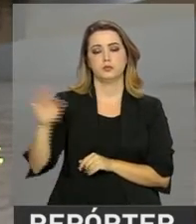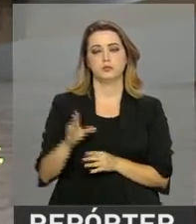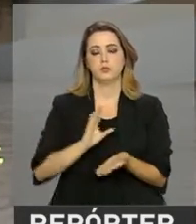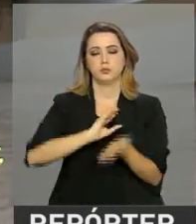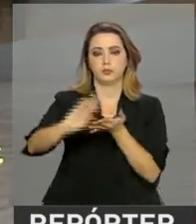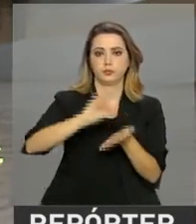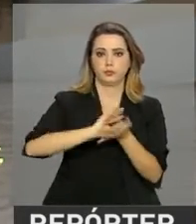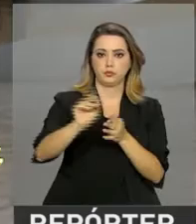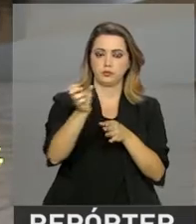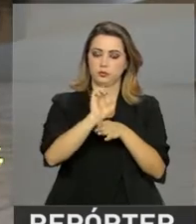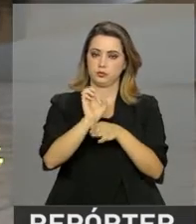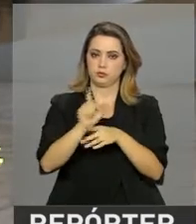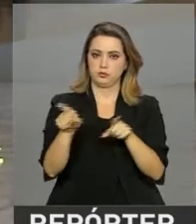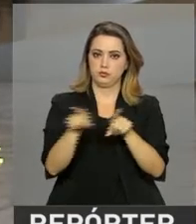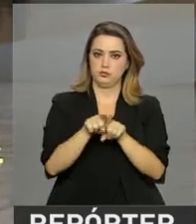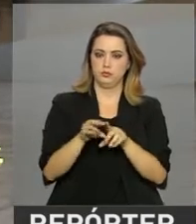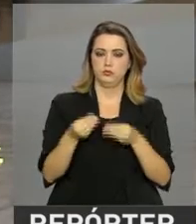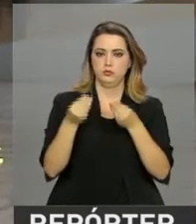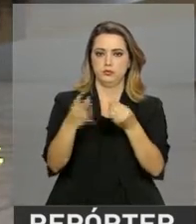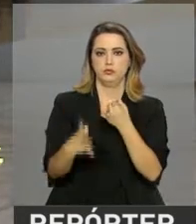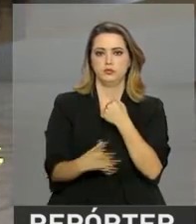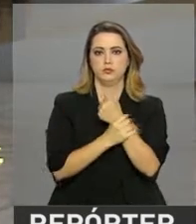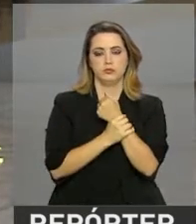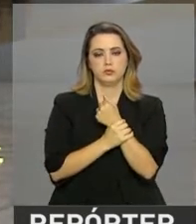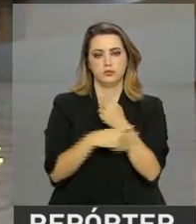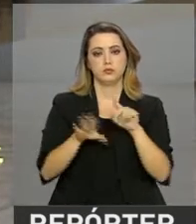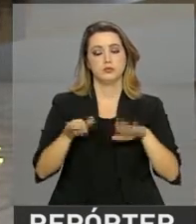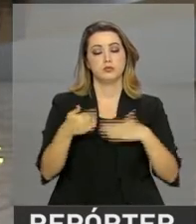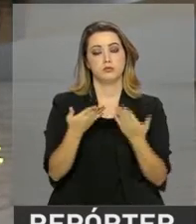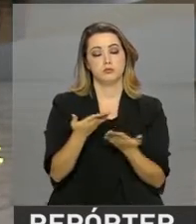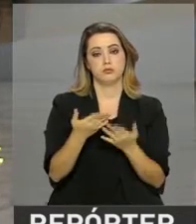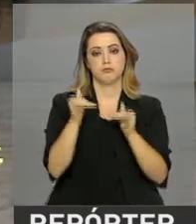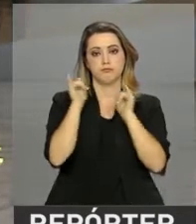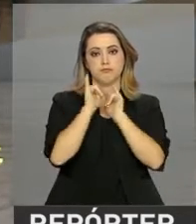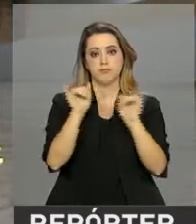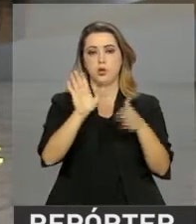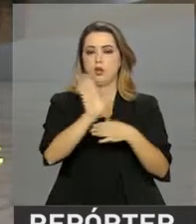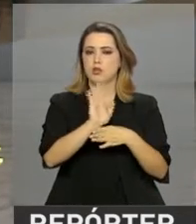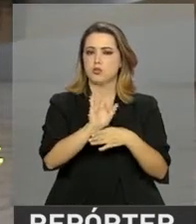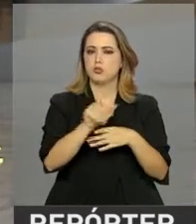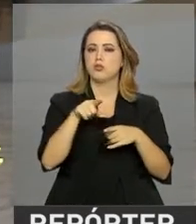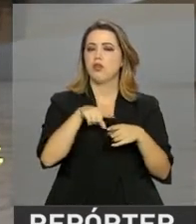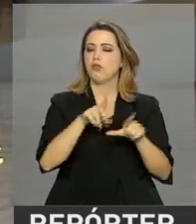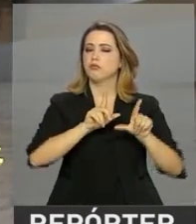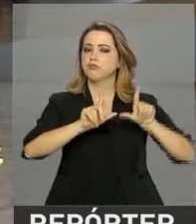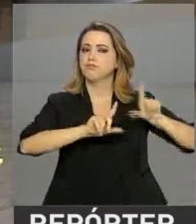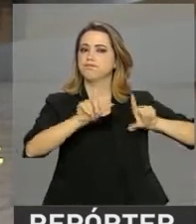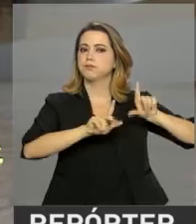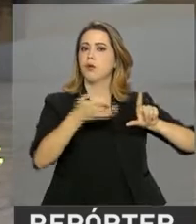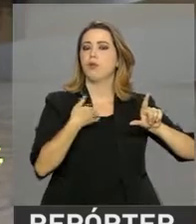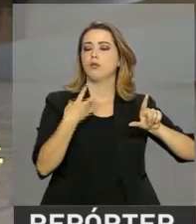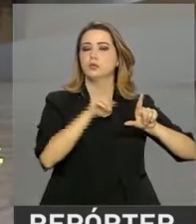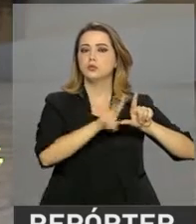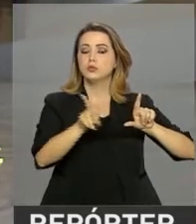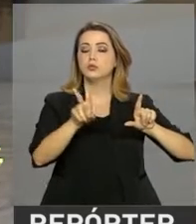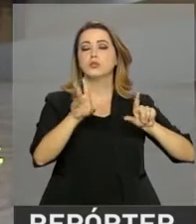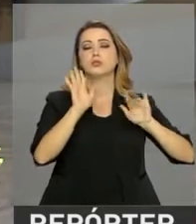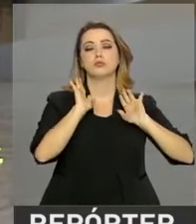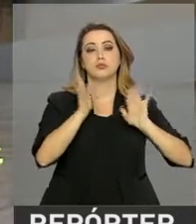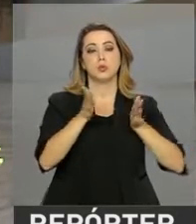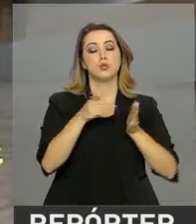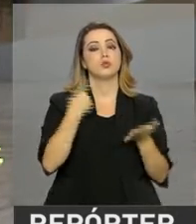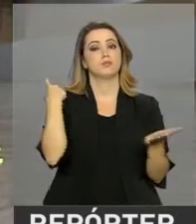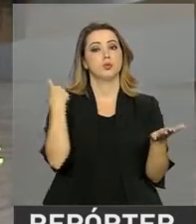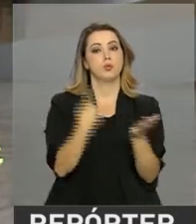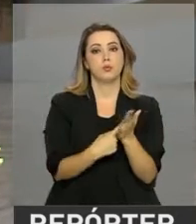para empregarem na área da segurança pública. Neste vídeo, divulgado no começo da tarde, o presidente Michel Temer reforçou